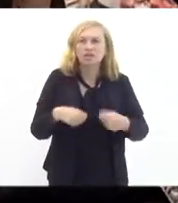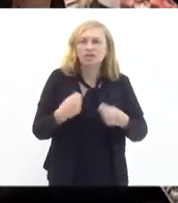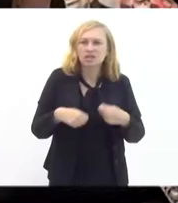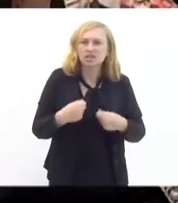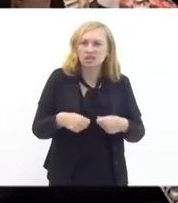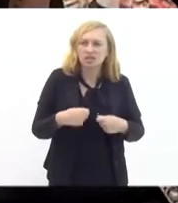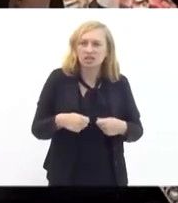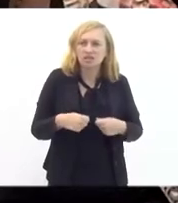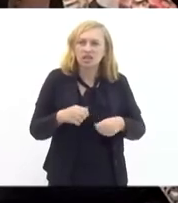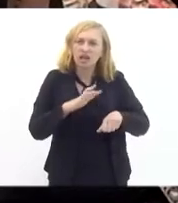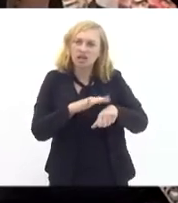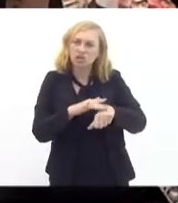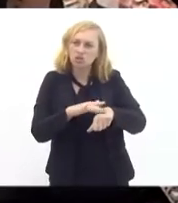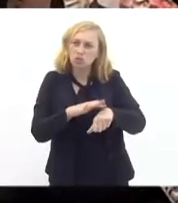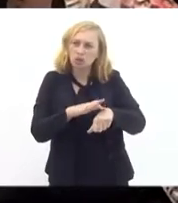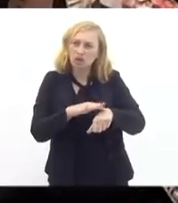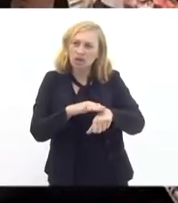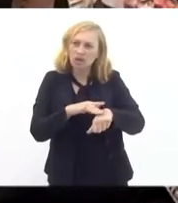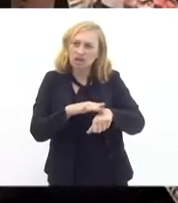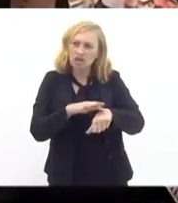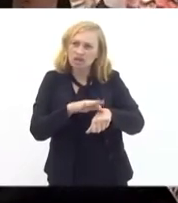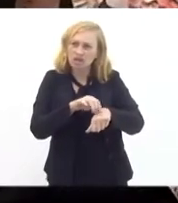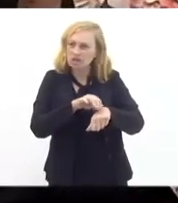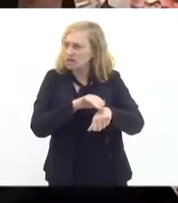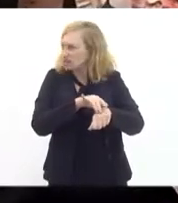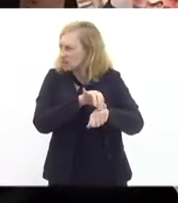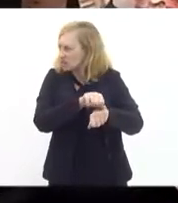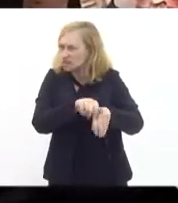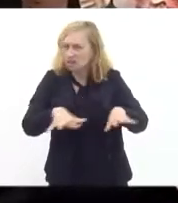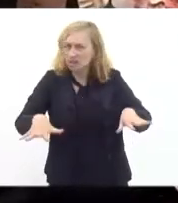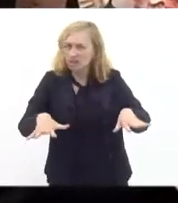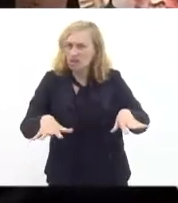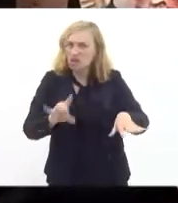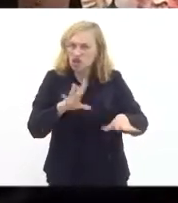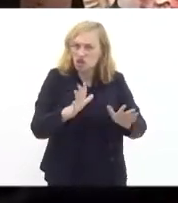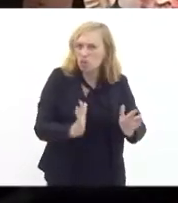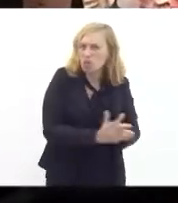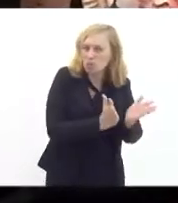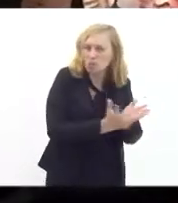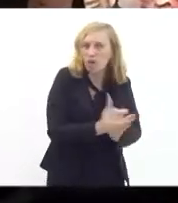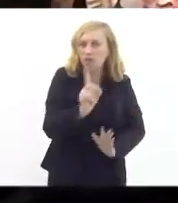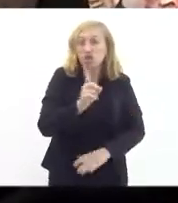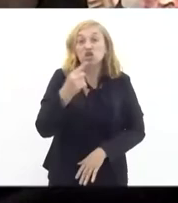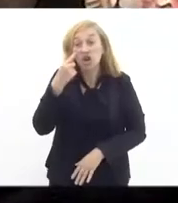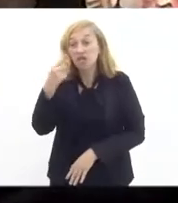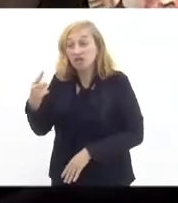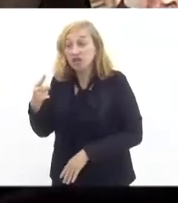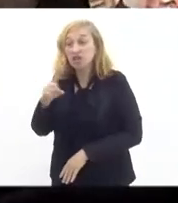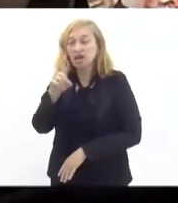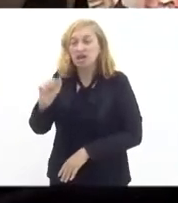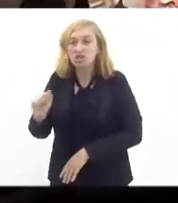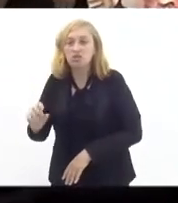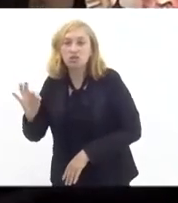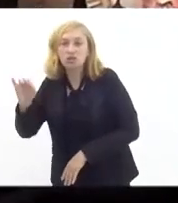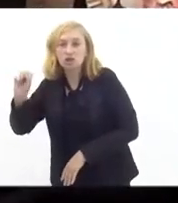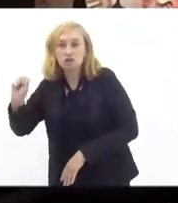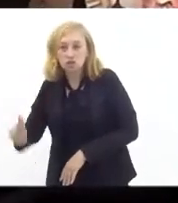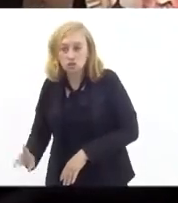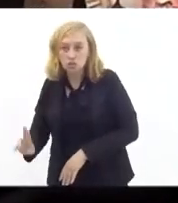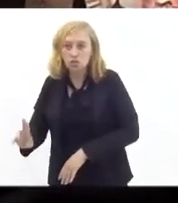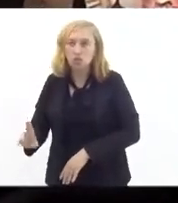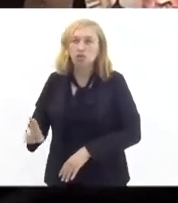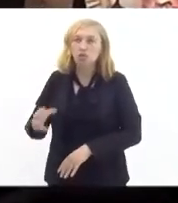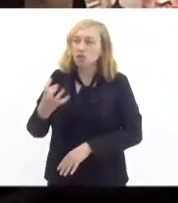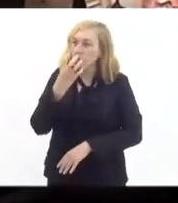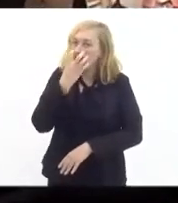que as doenças sexualmente transmissíveis não vêm só para o pobre, não. Eu já vi na Zona Sul um senhor colocar o cachorro